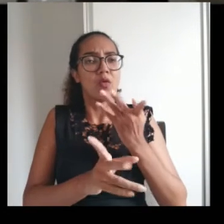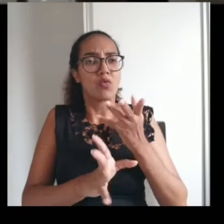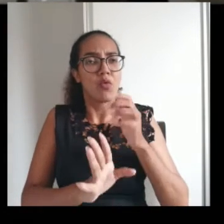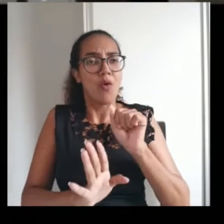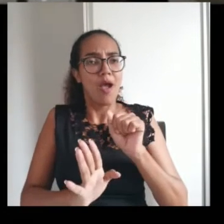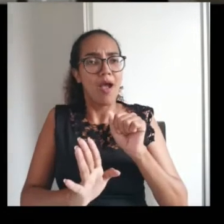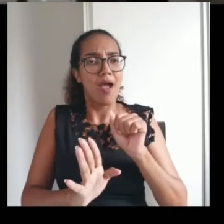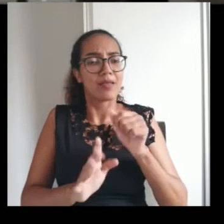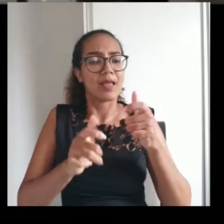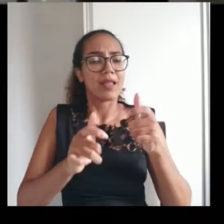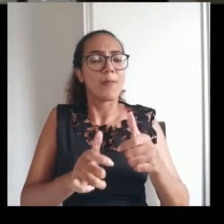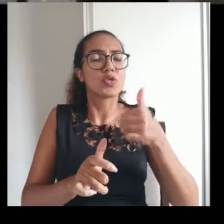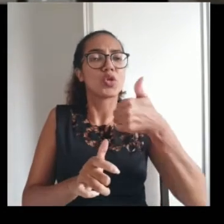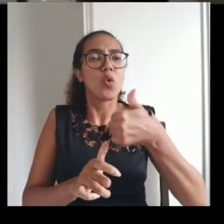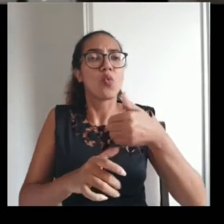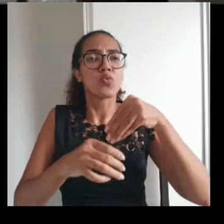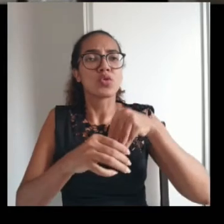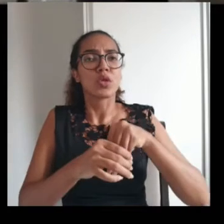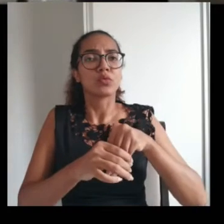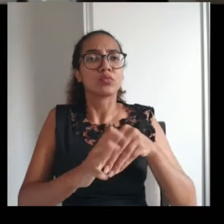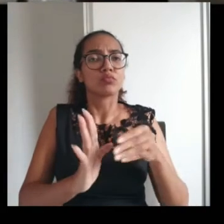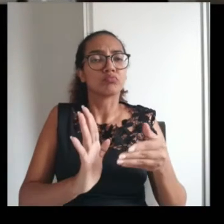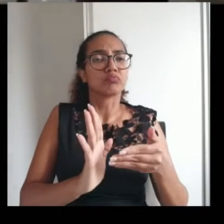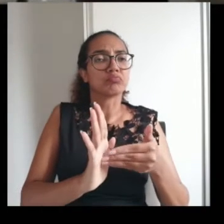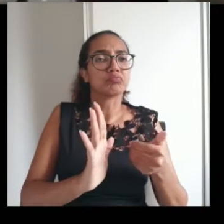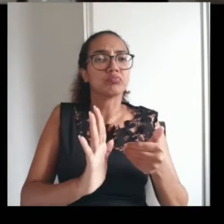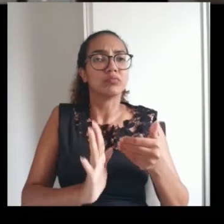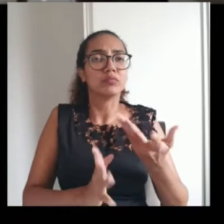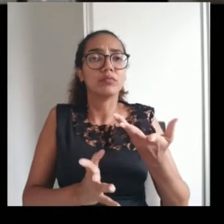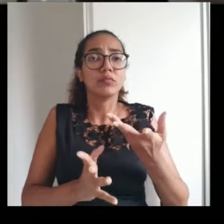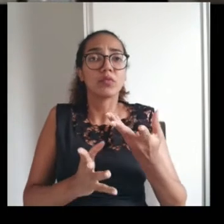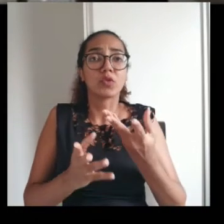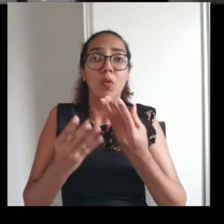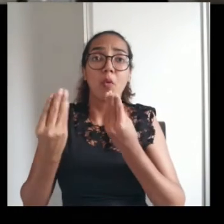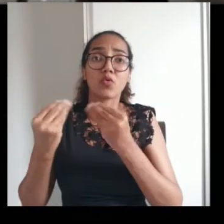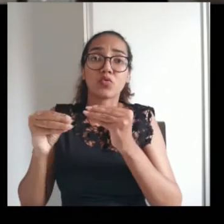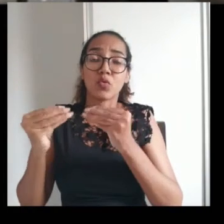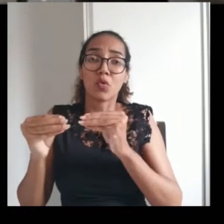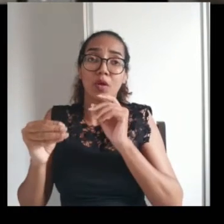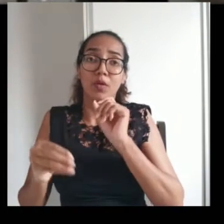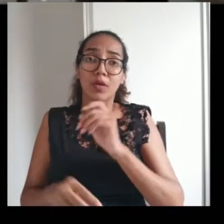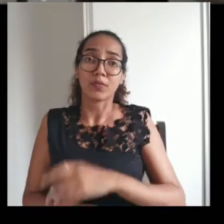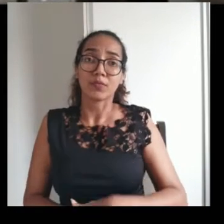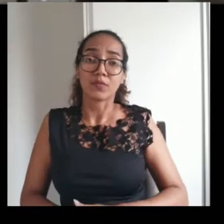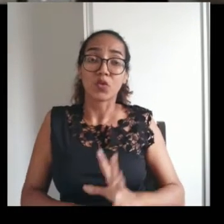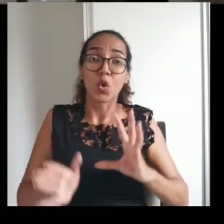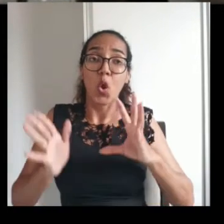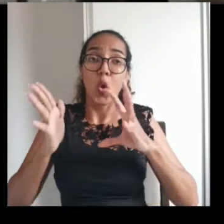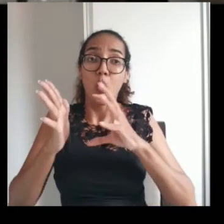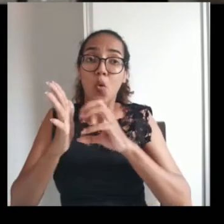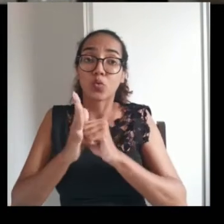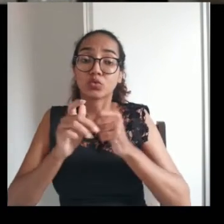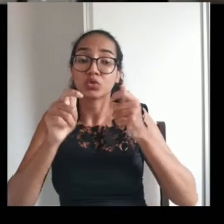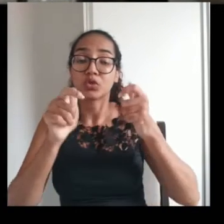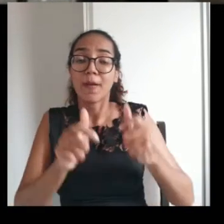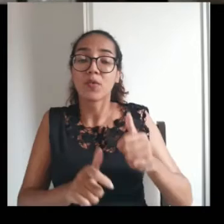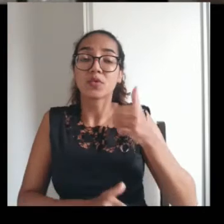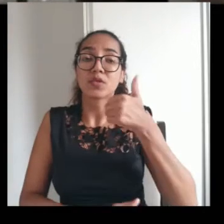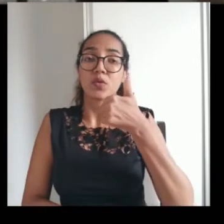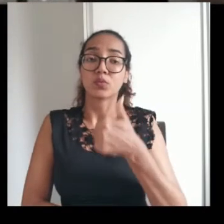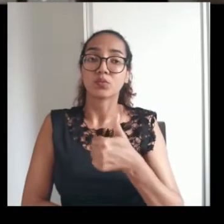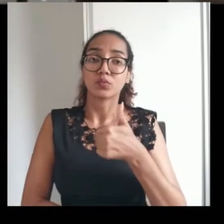que contas na posição 1, contas é justamente atributo